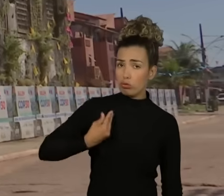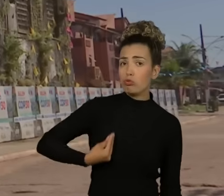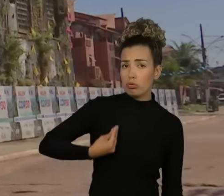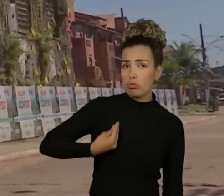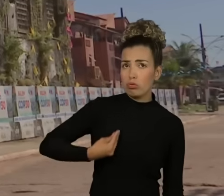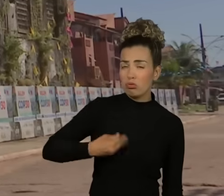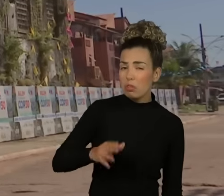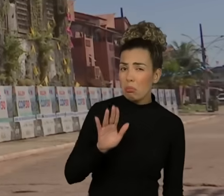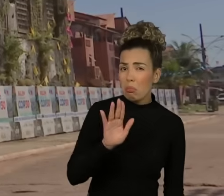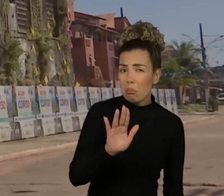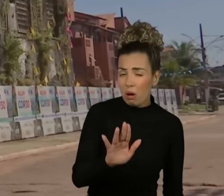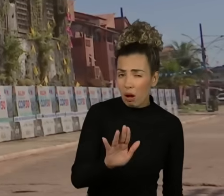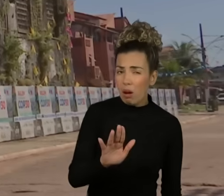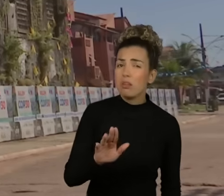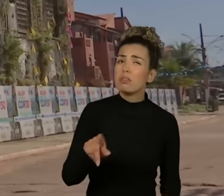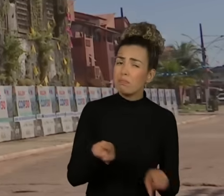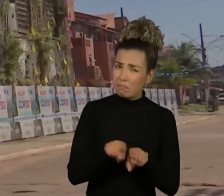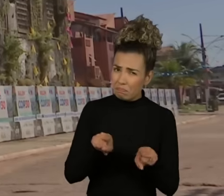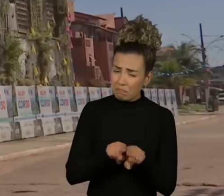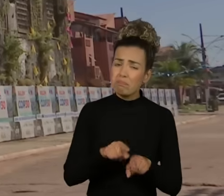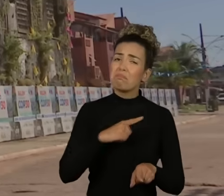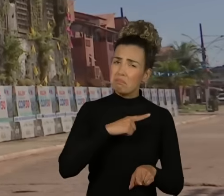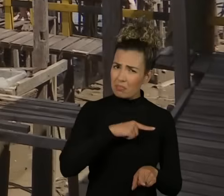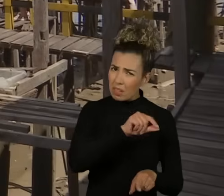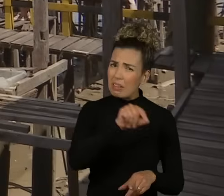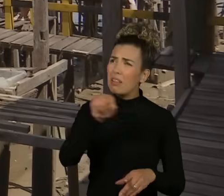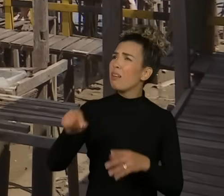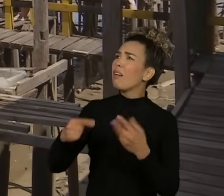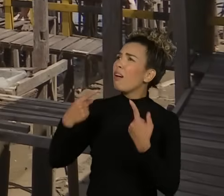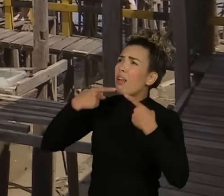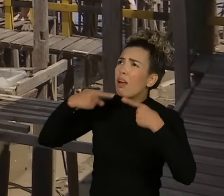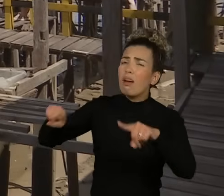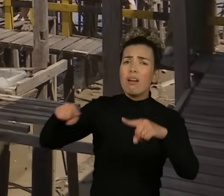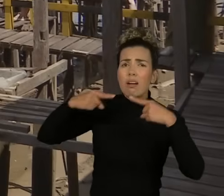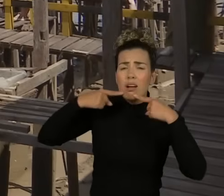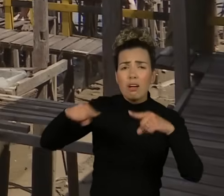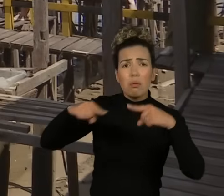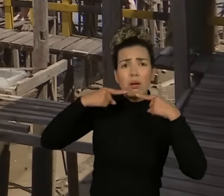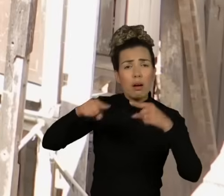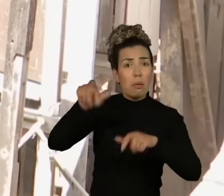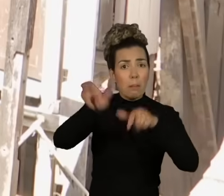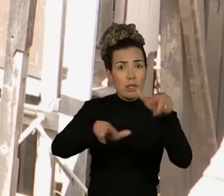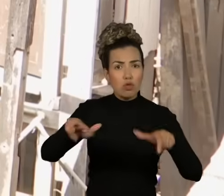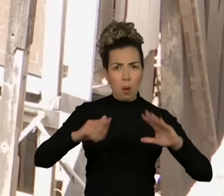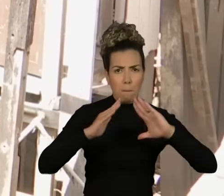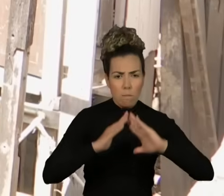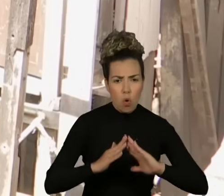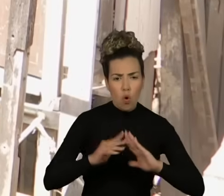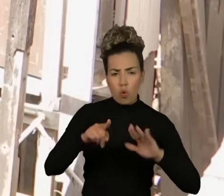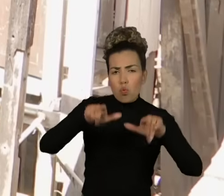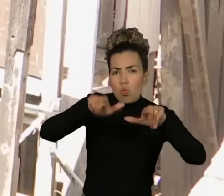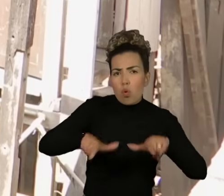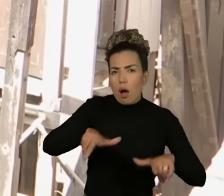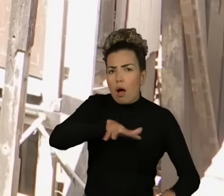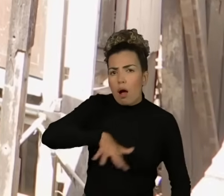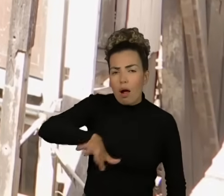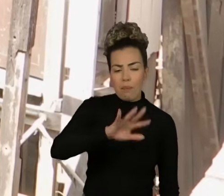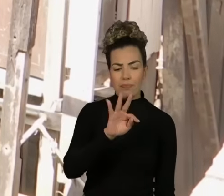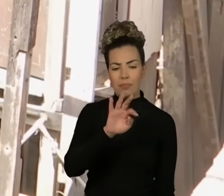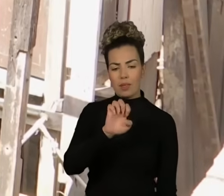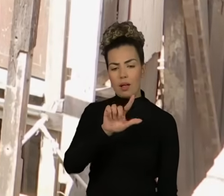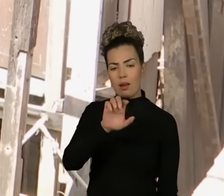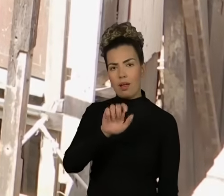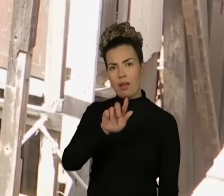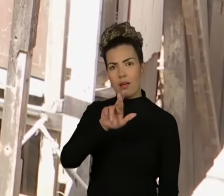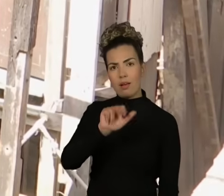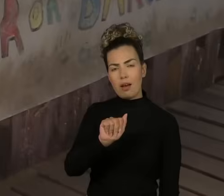Mas não faltam críticas às obras da COP30. De acordo com moradores do bairro do Telégrafo, onde fica a comunidade